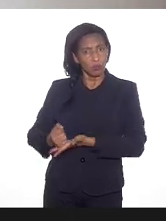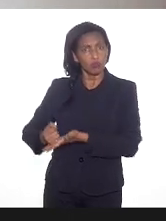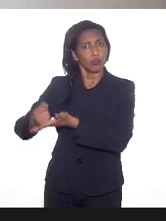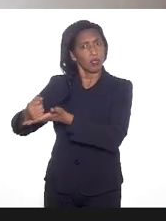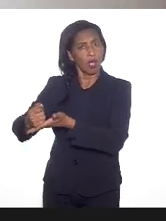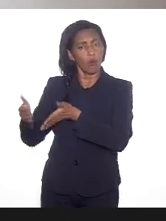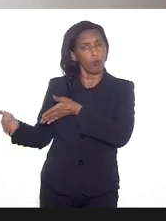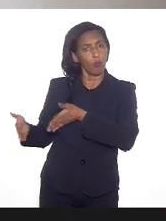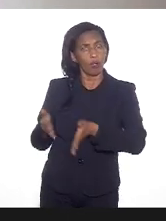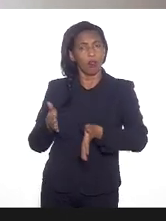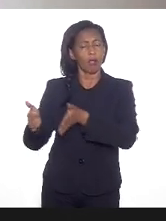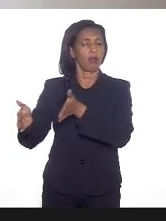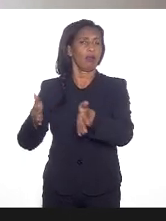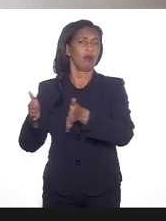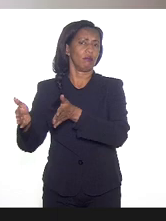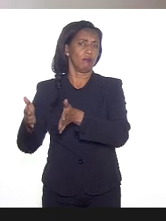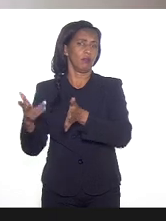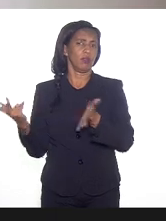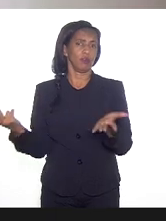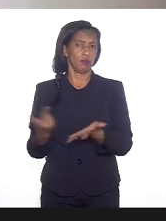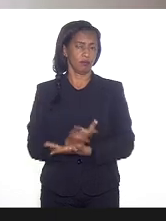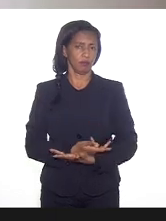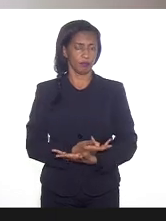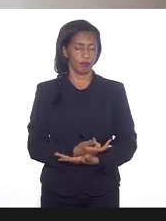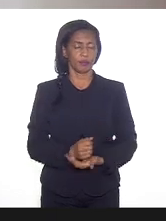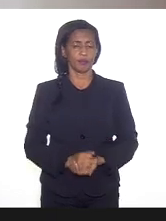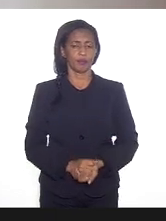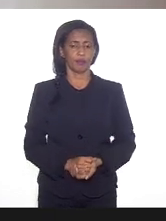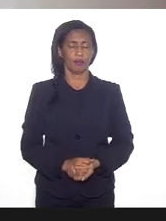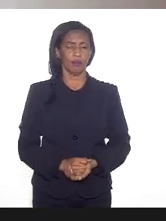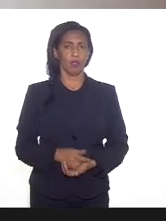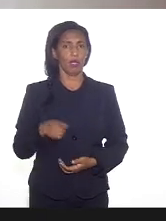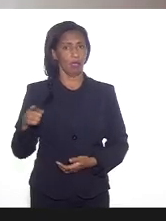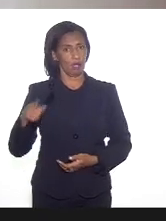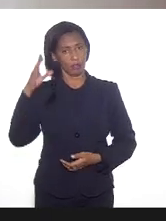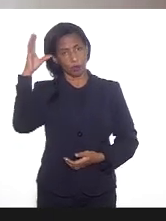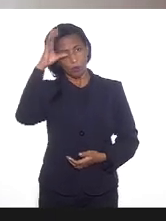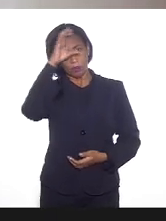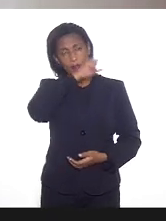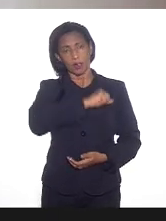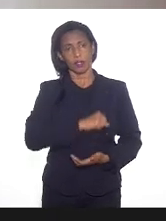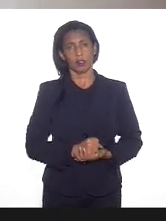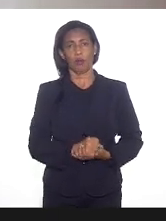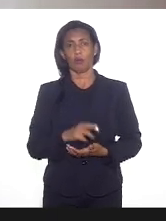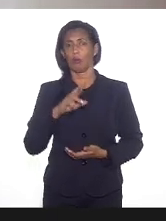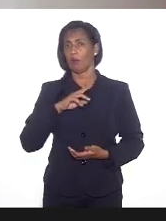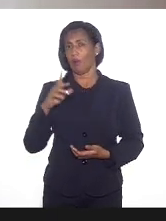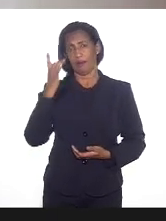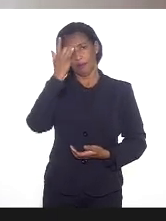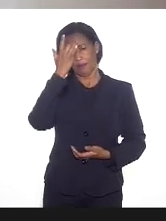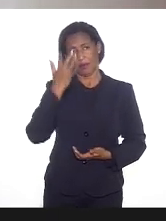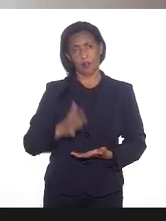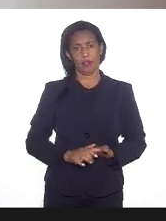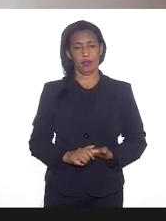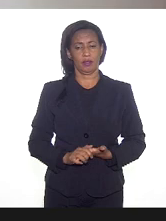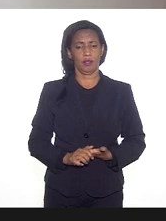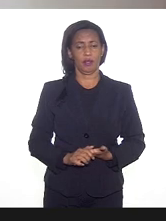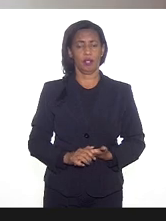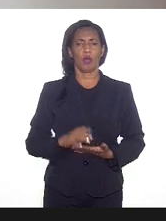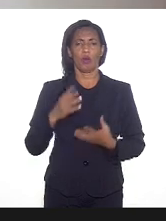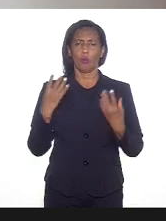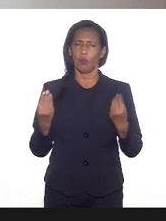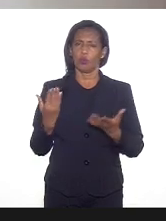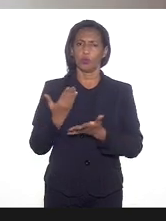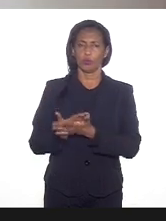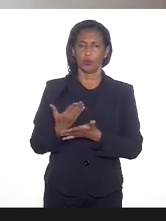o caminho que essas medidas deveriam ser feitas. Né? Essa compreensão não foi uma compreensão fácil. Nos demandou muito estudo,